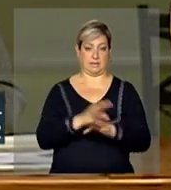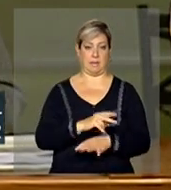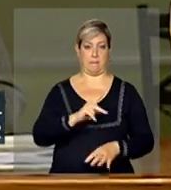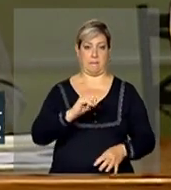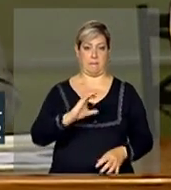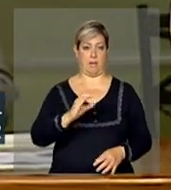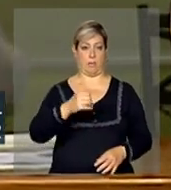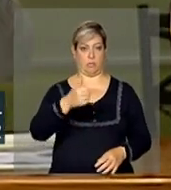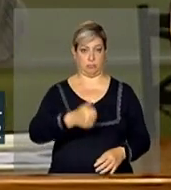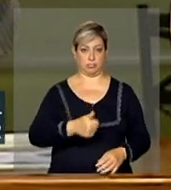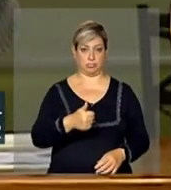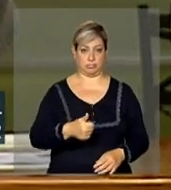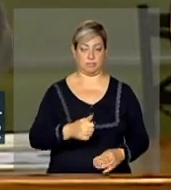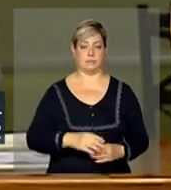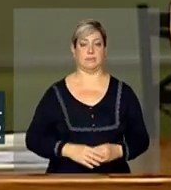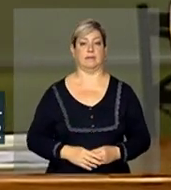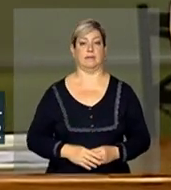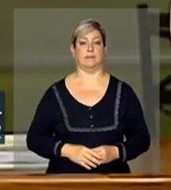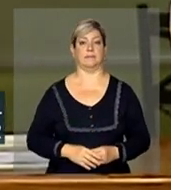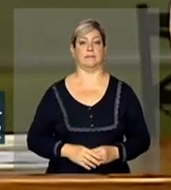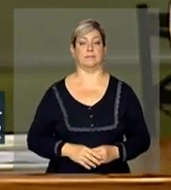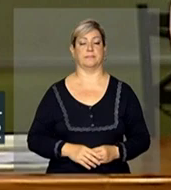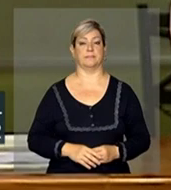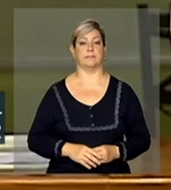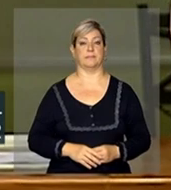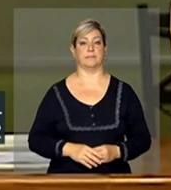Lu, nós